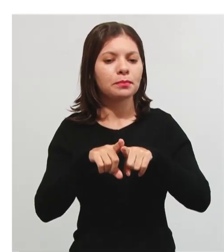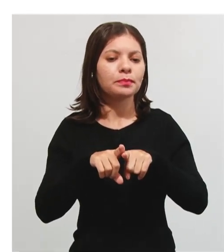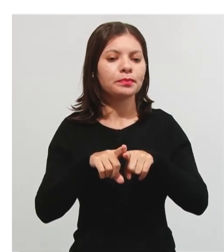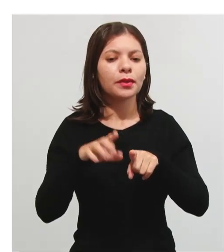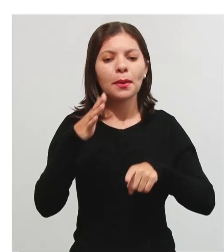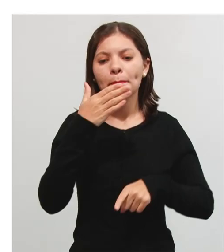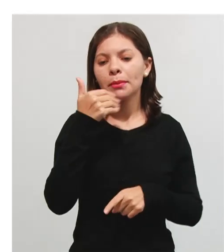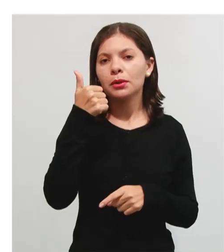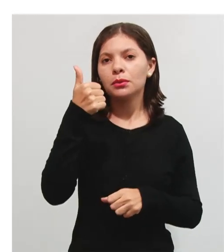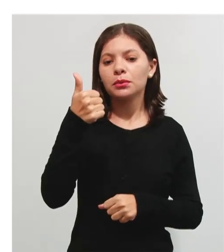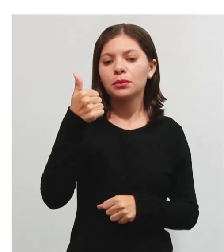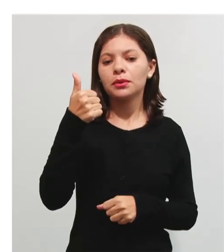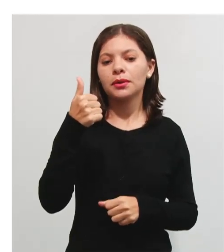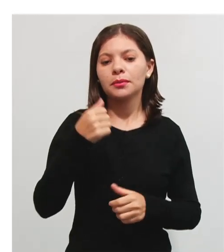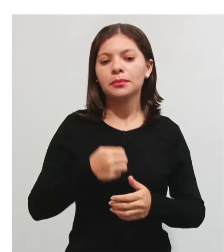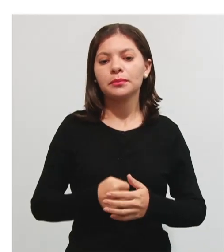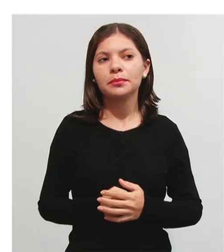otimizar